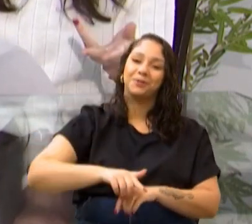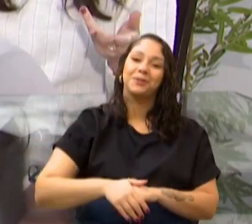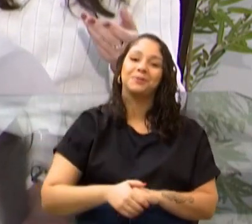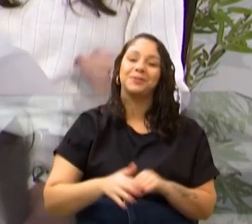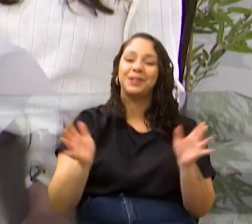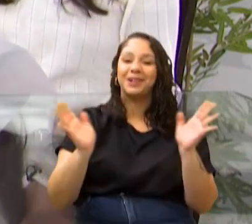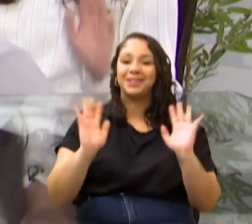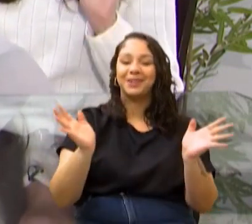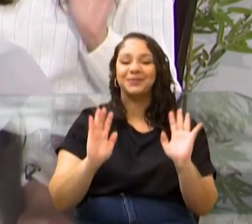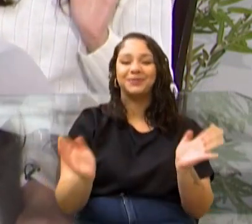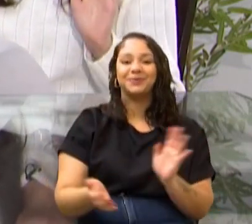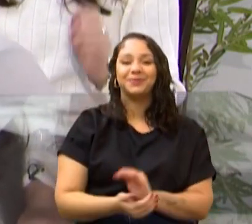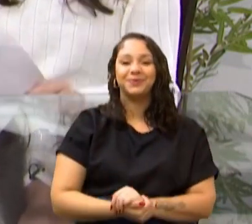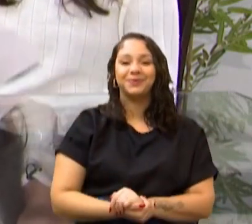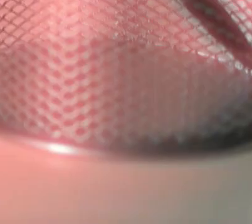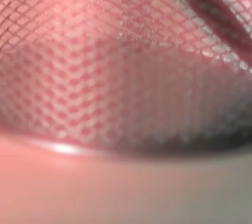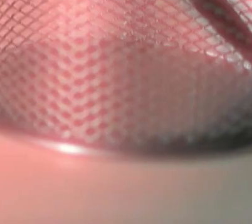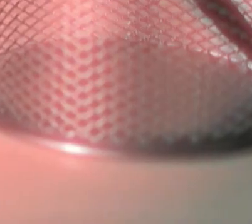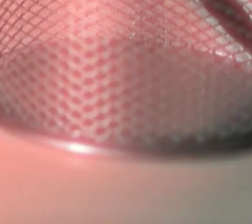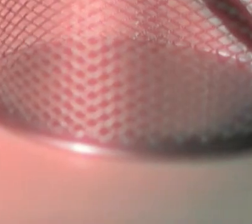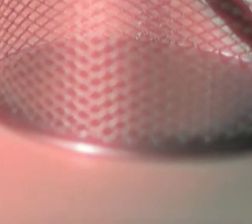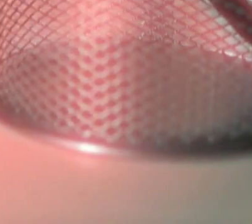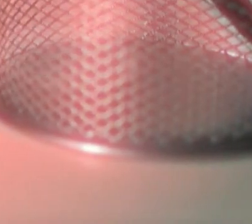nossa próxima edição. Tchau, tchau.